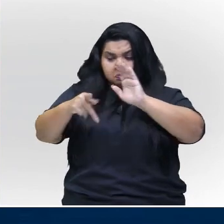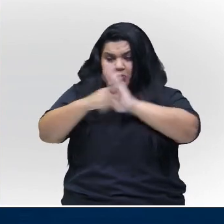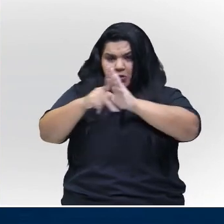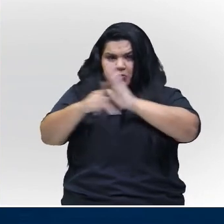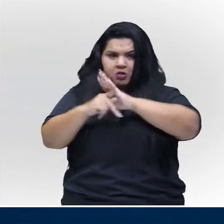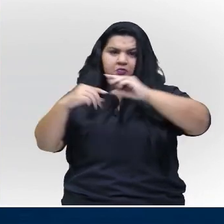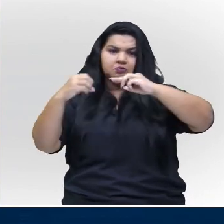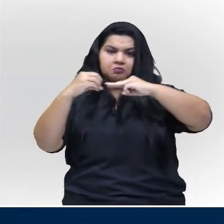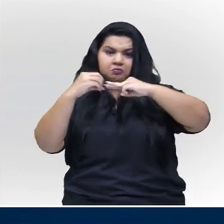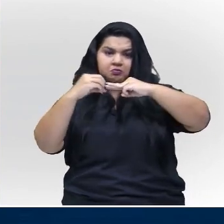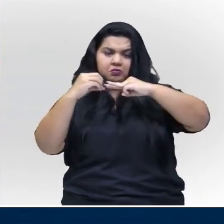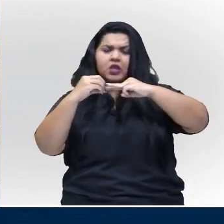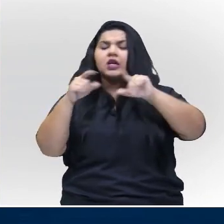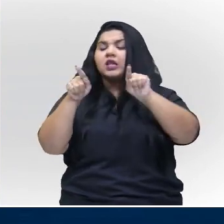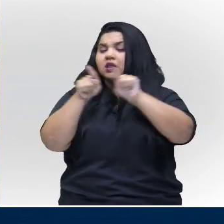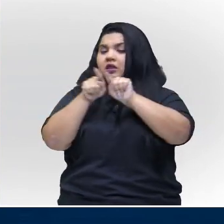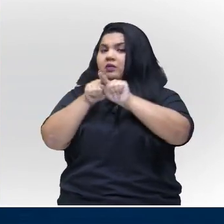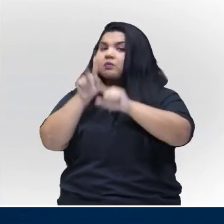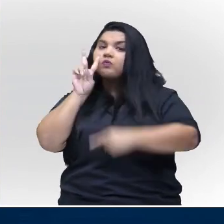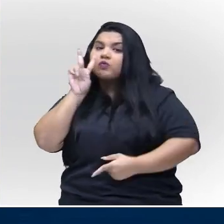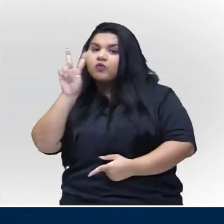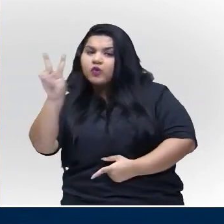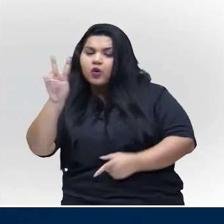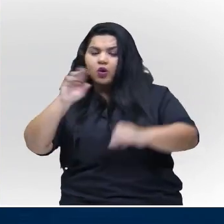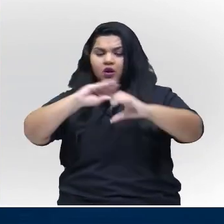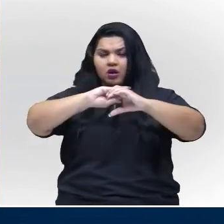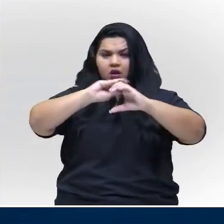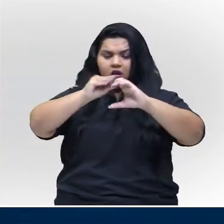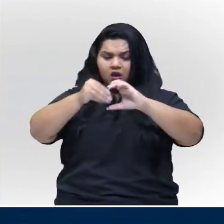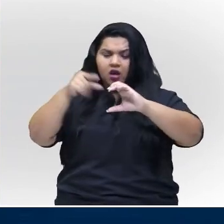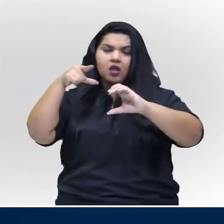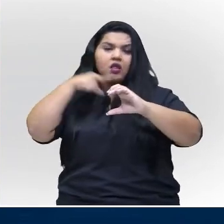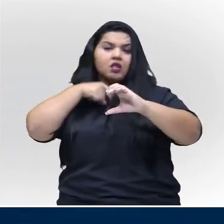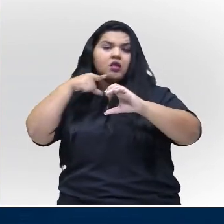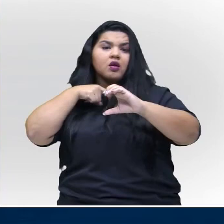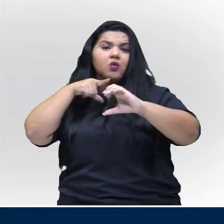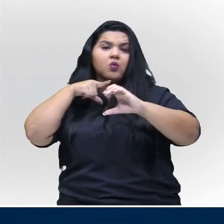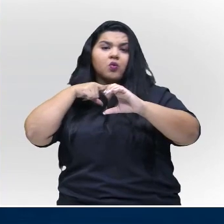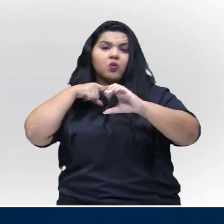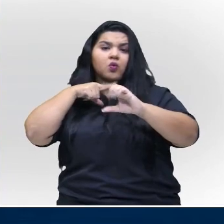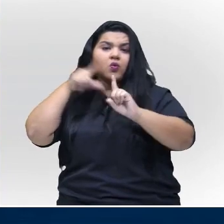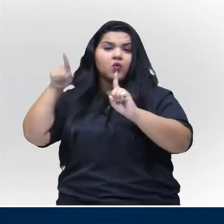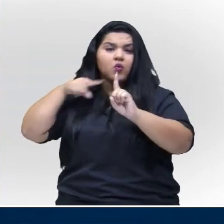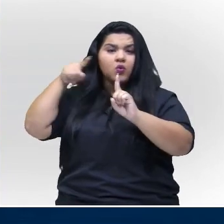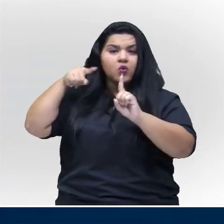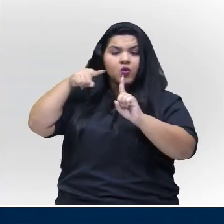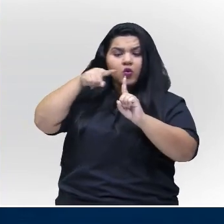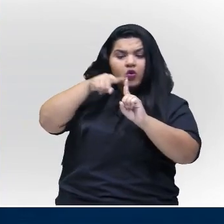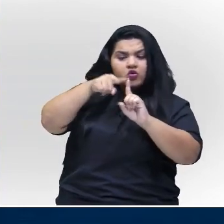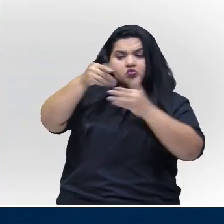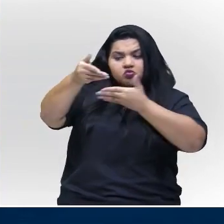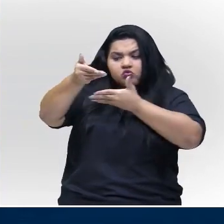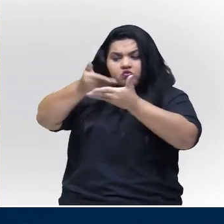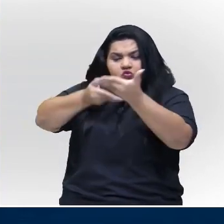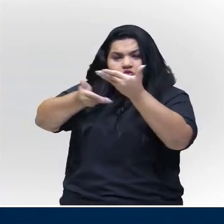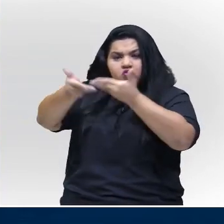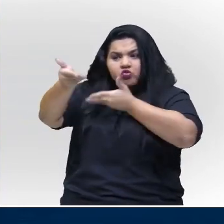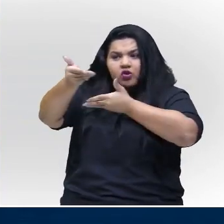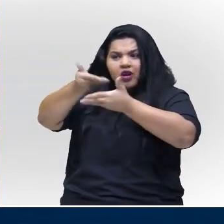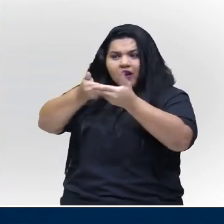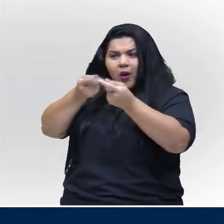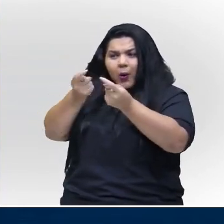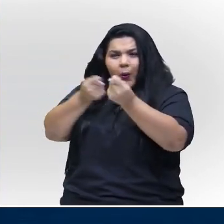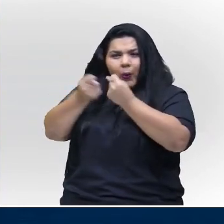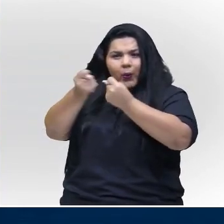a gente viu também que a membrana plasmática ela vai funcionar, né, como vai fazer ali, na verdade, um transporte, né? Vai